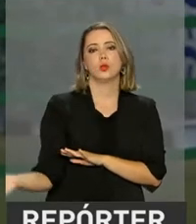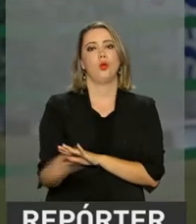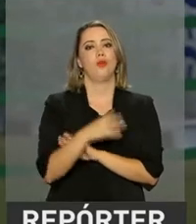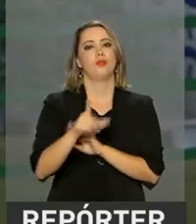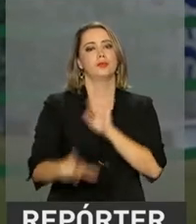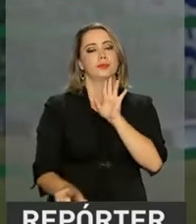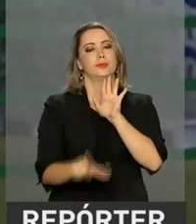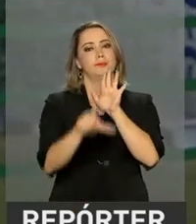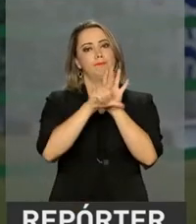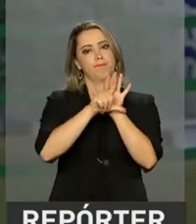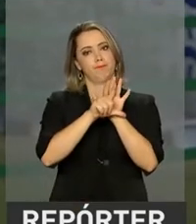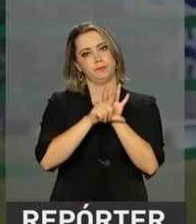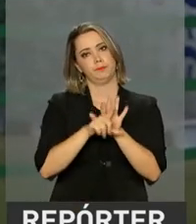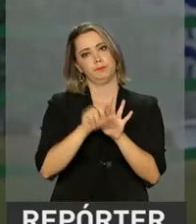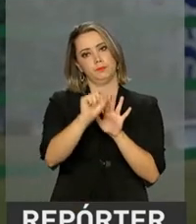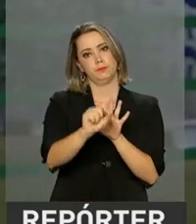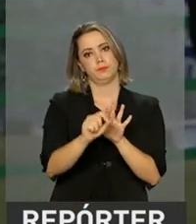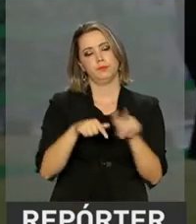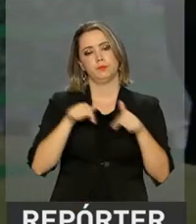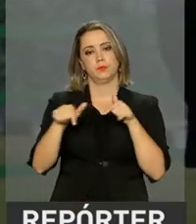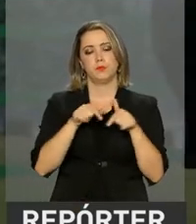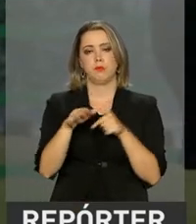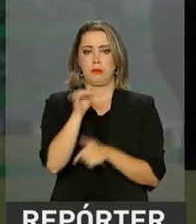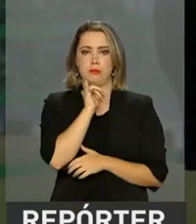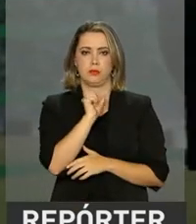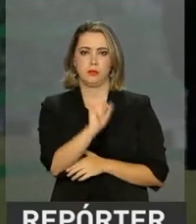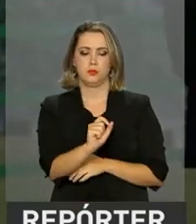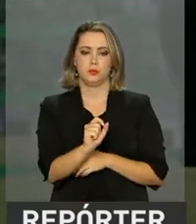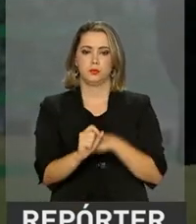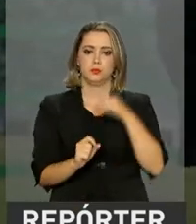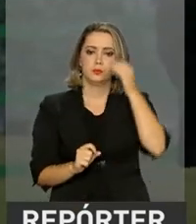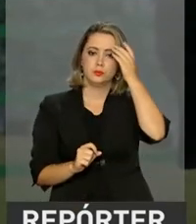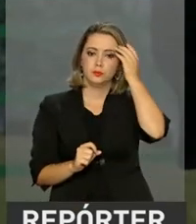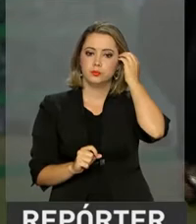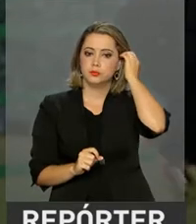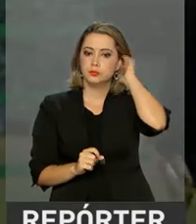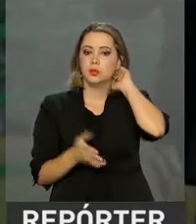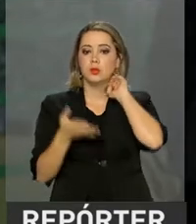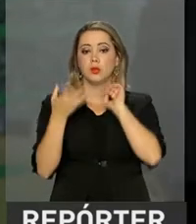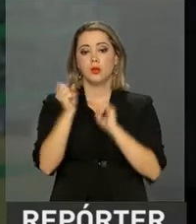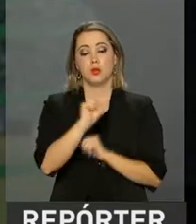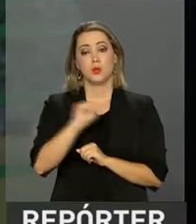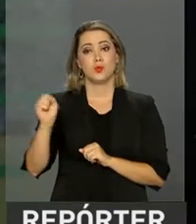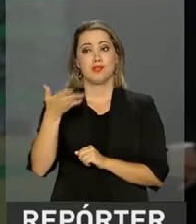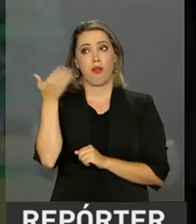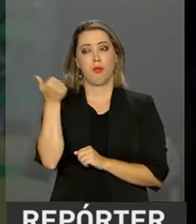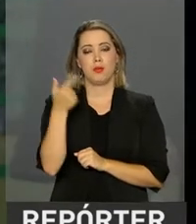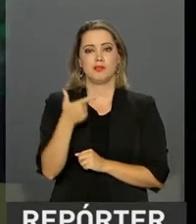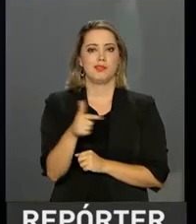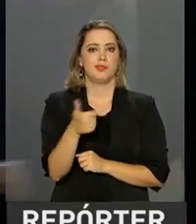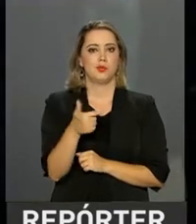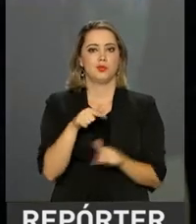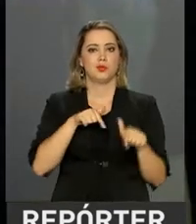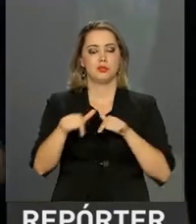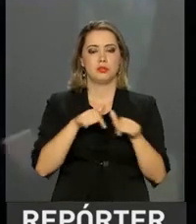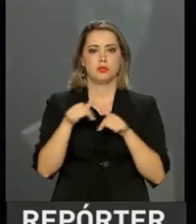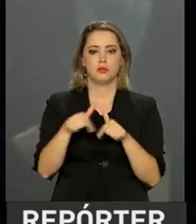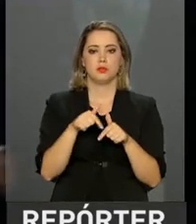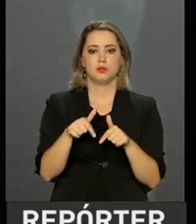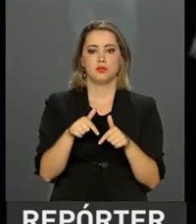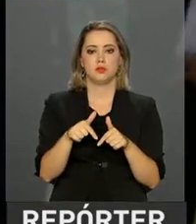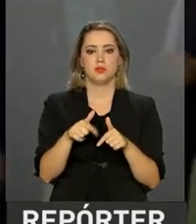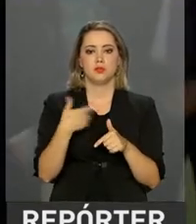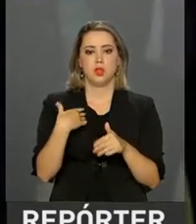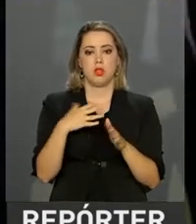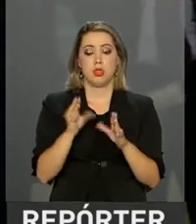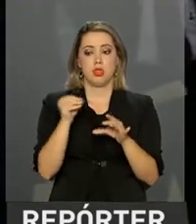modernizando, flexibilizando esta lei. Por exemplo, em boa parte do século passado, não existia o trabalho home office,